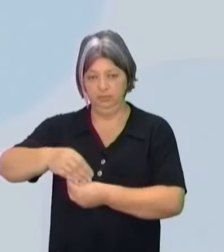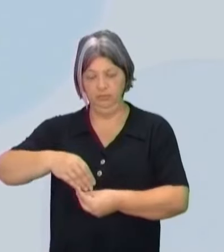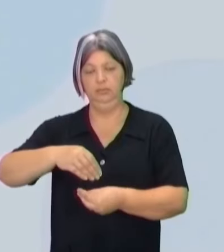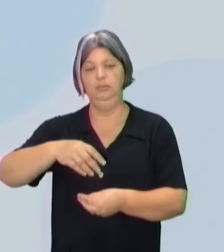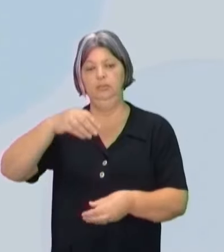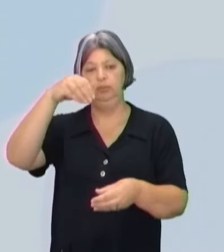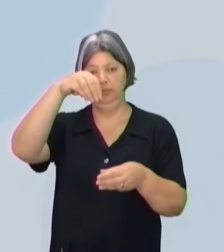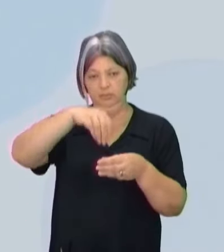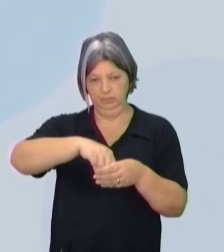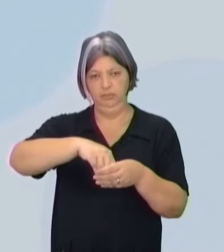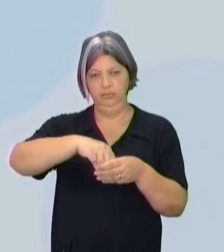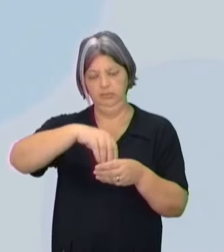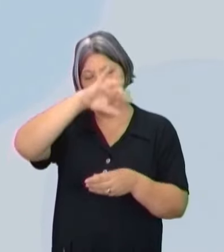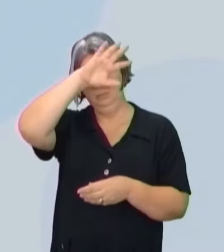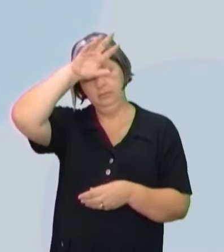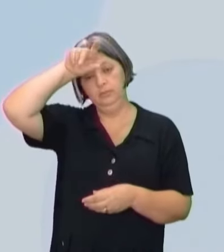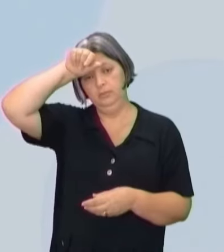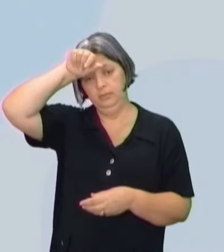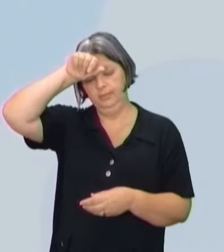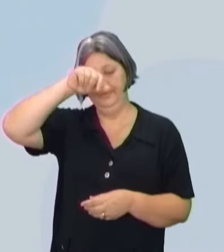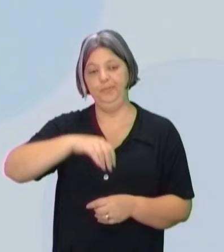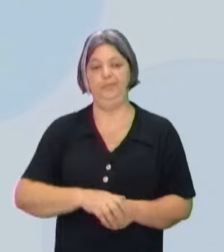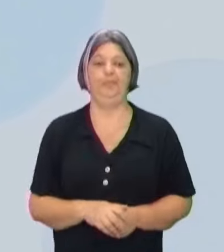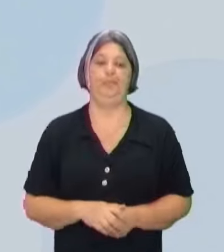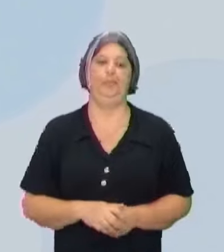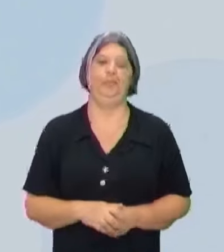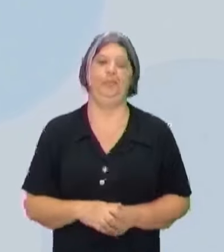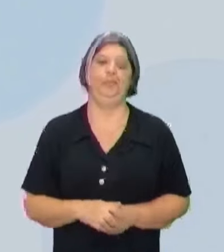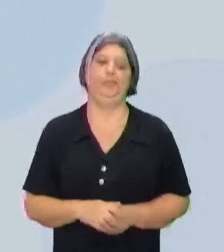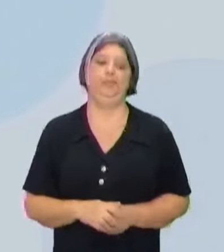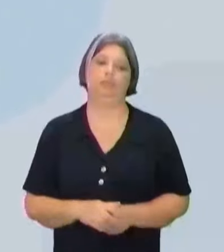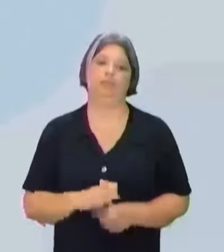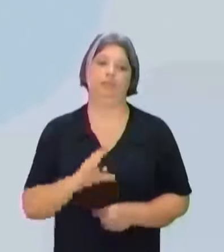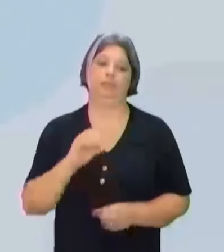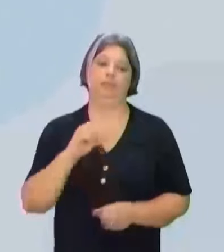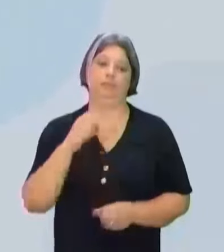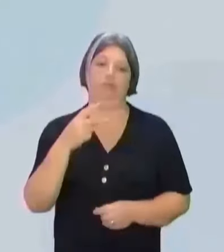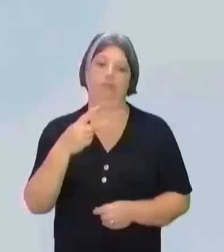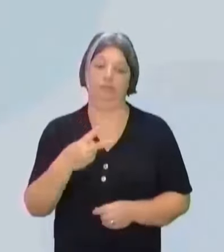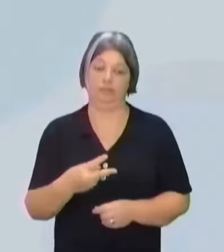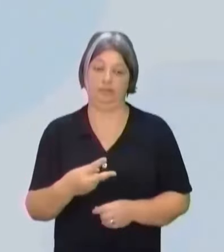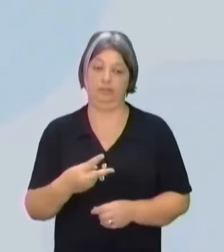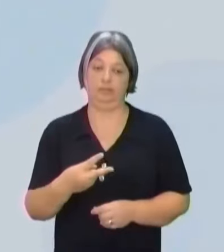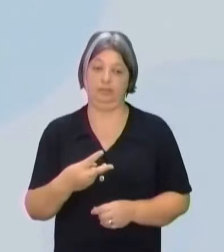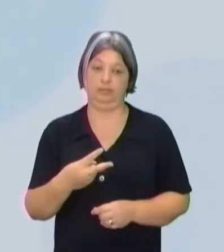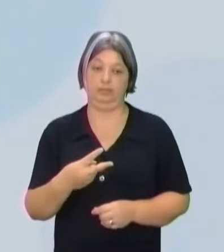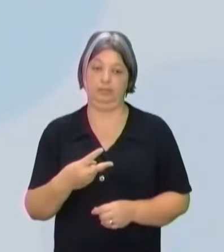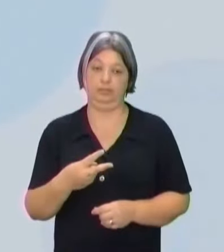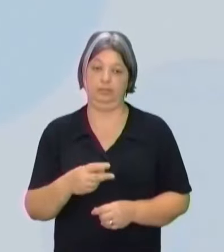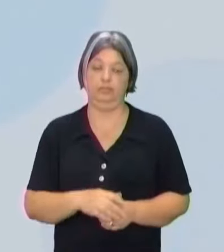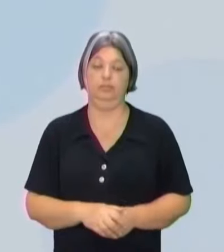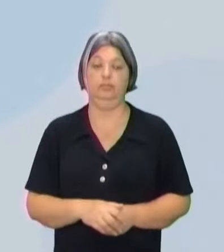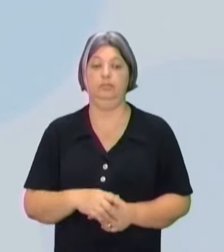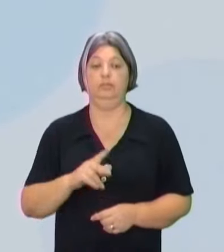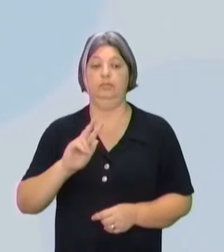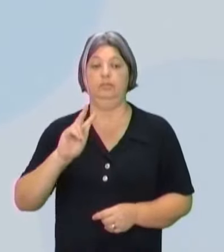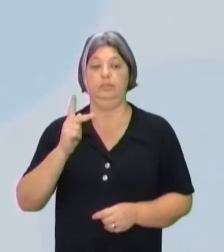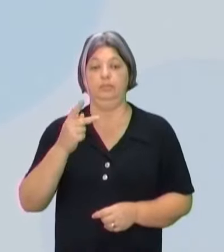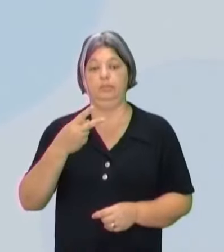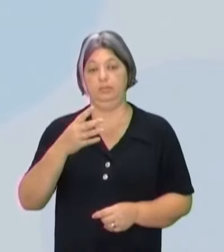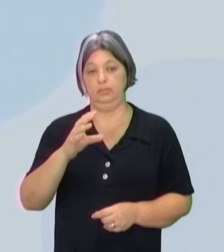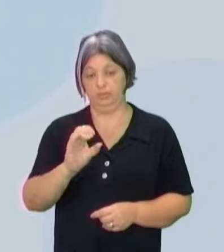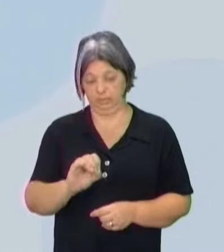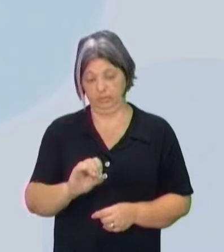do refrigerante, que é a reação entre o gás carbônico, dióxido de carbono, CO2 e a água.